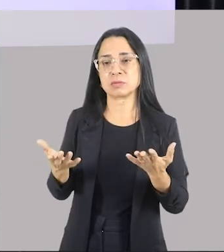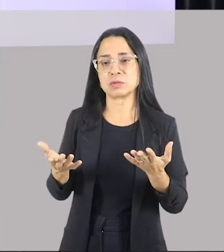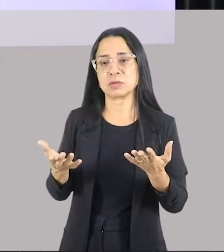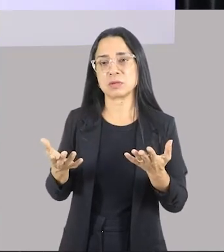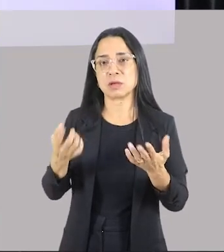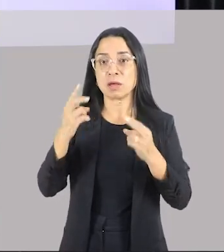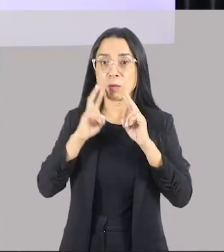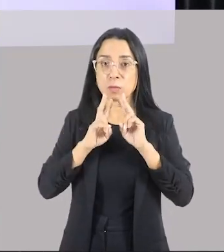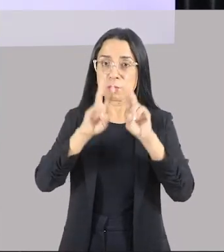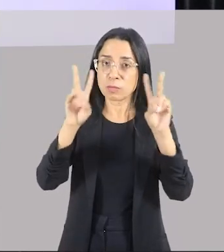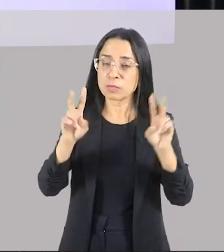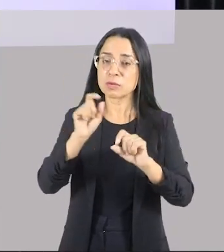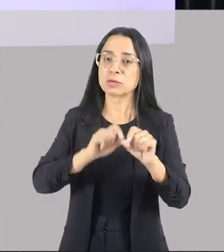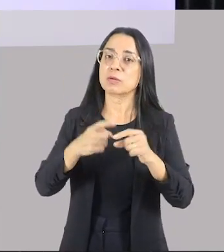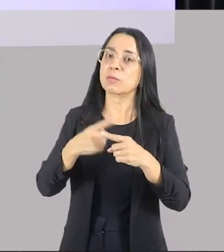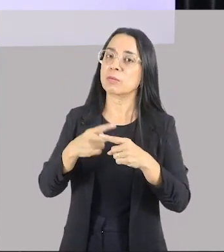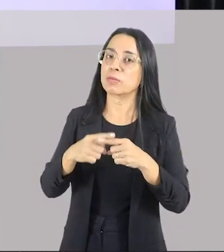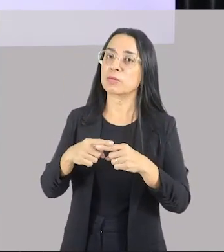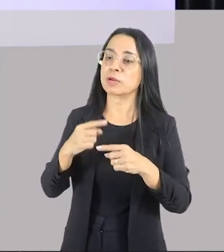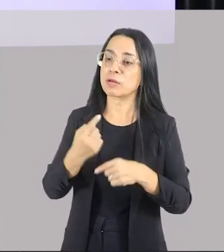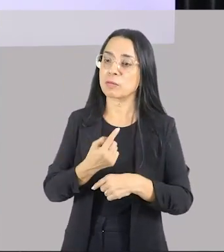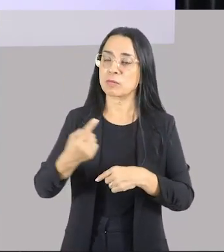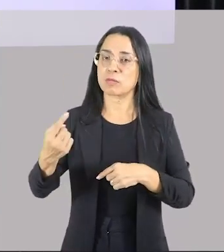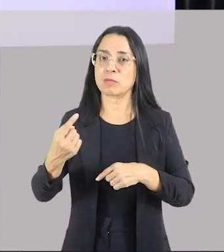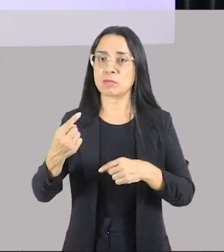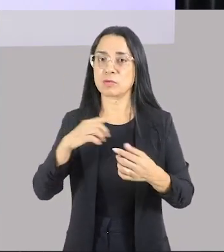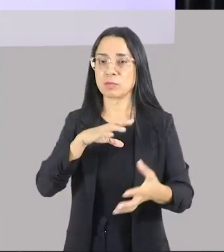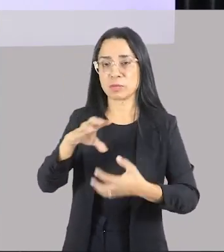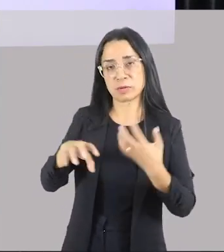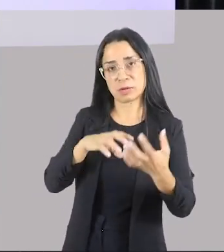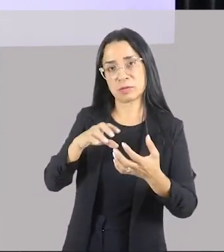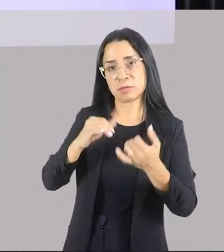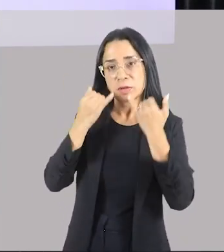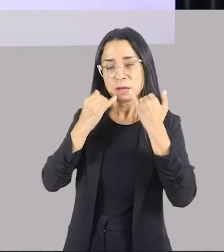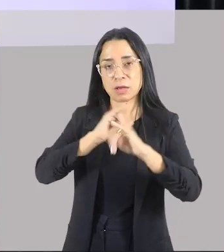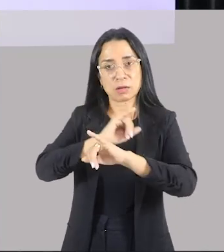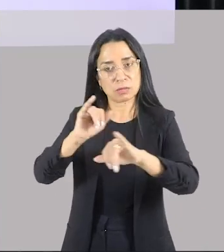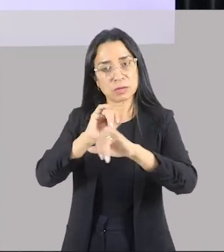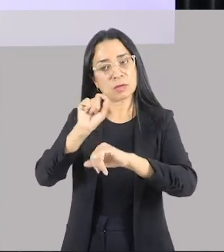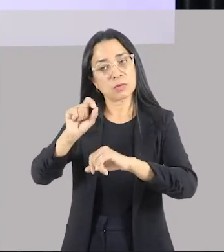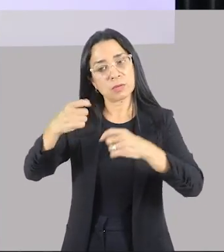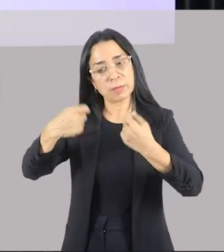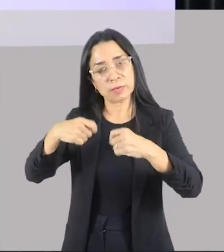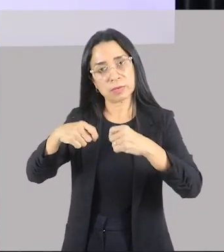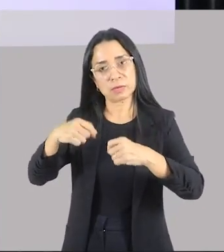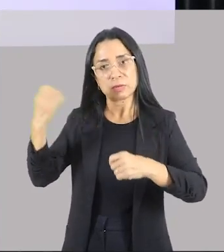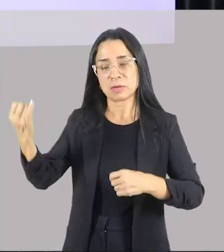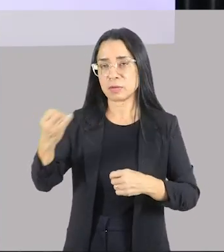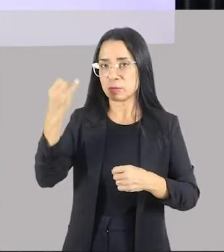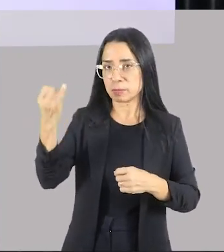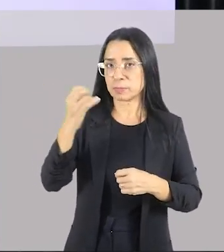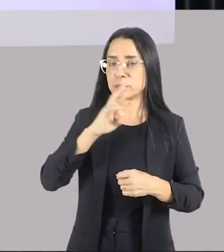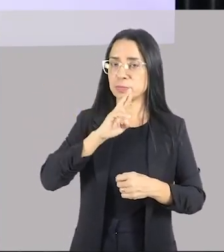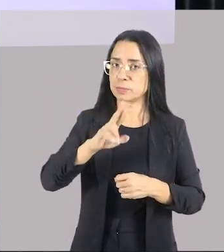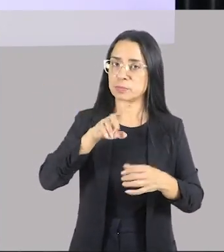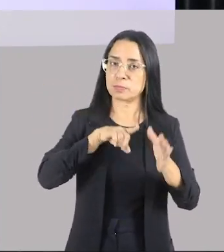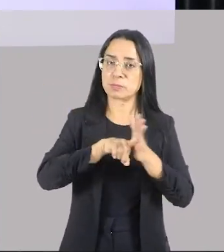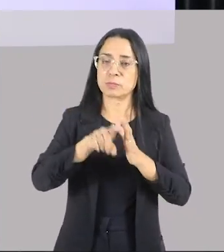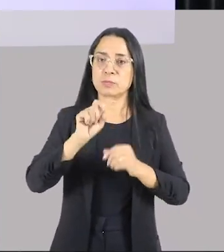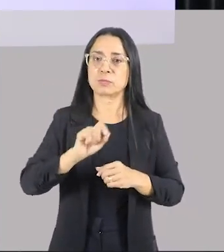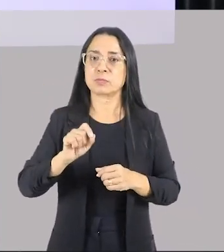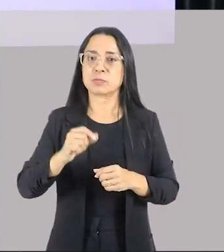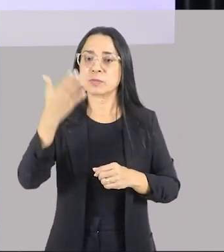foram para a greve, eles foram para parar e foram anunciar o que eles precisavam ter. Então, é importante para responder a essa questão